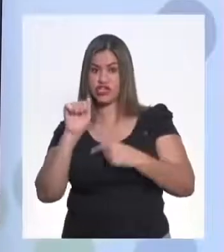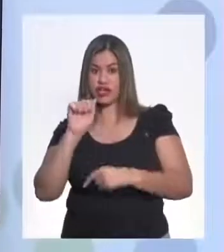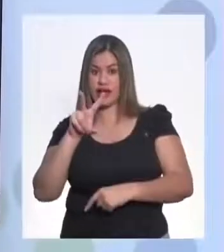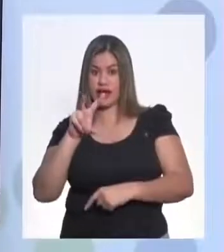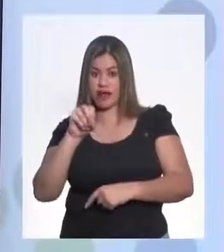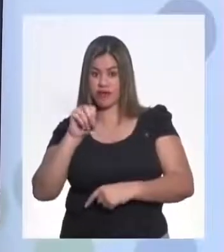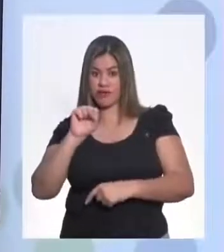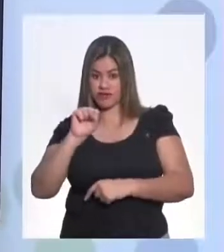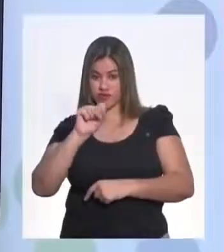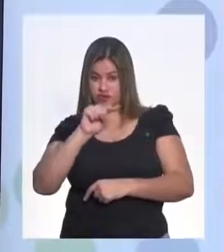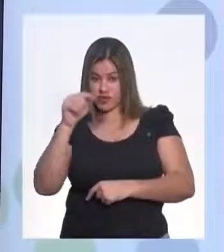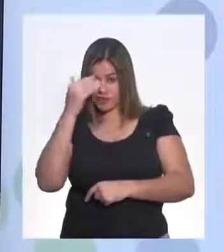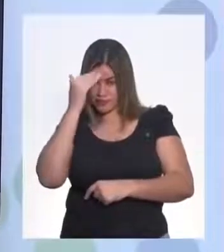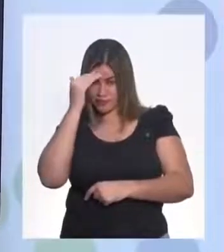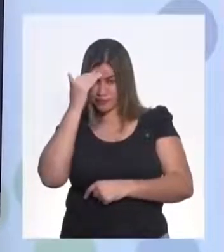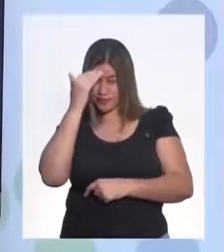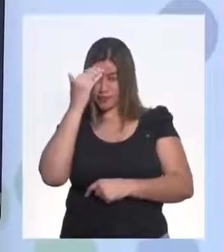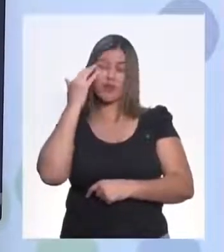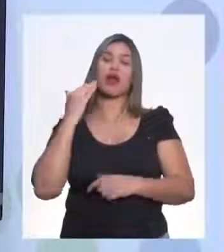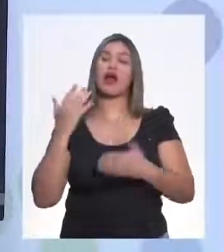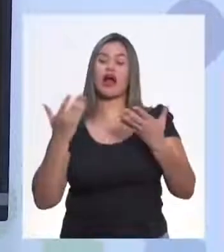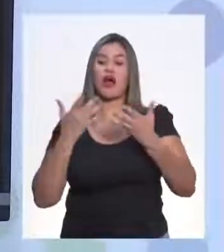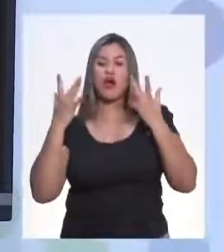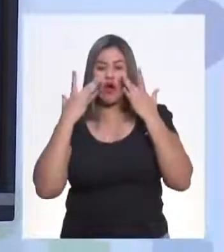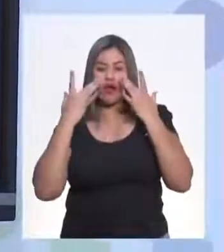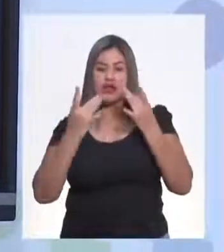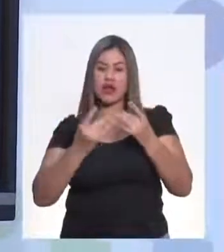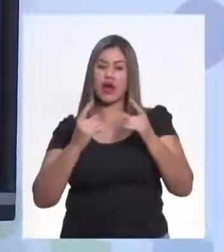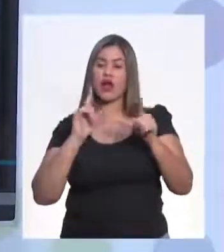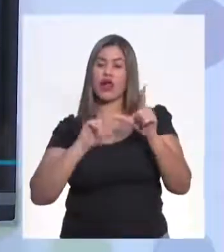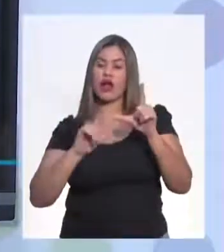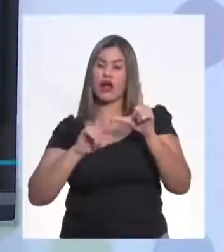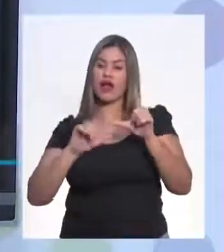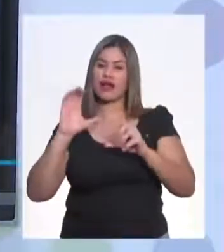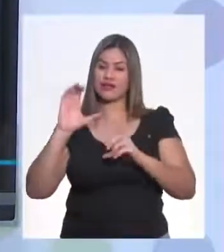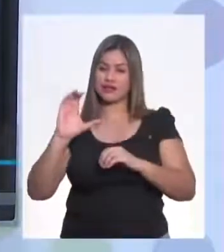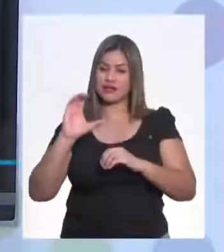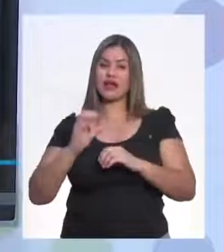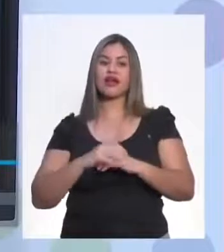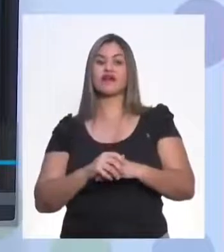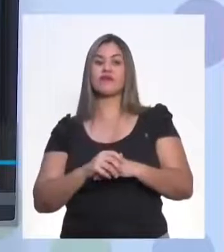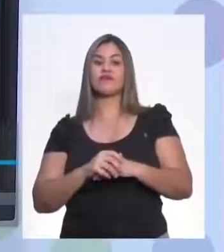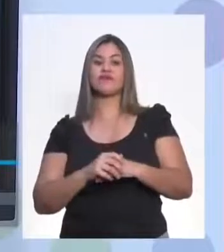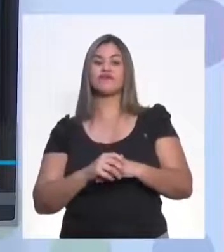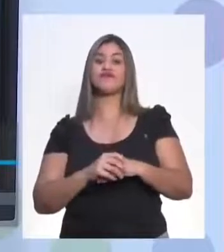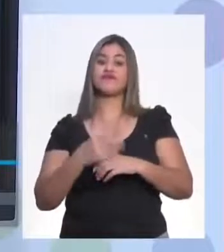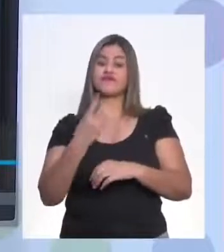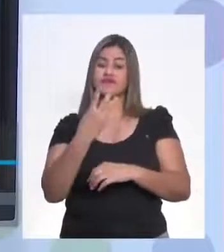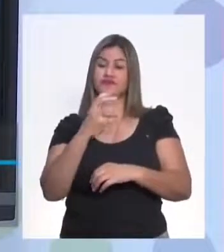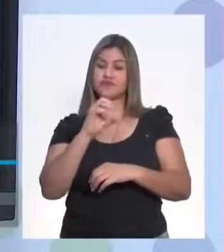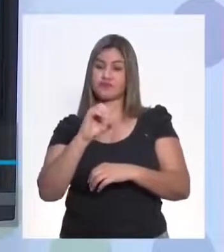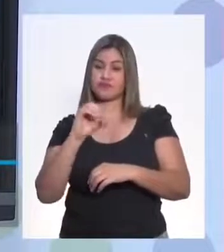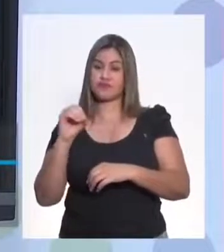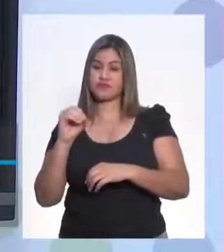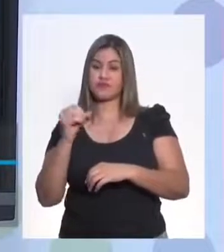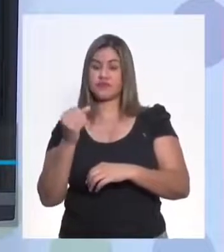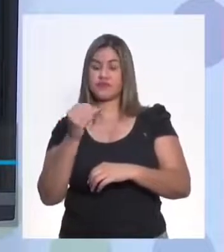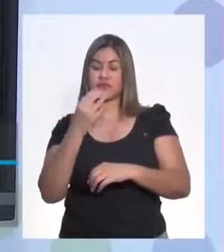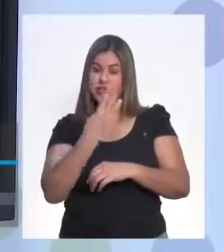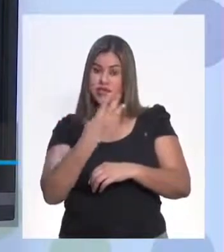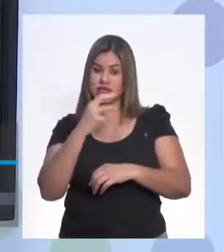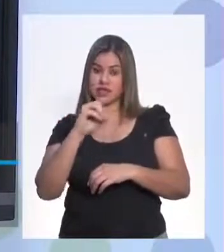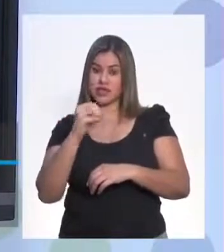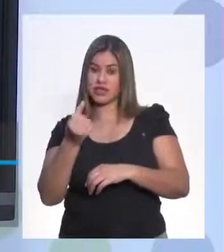Então, vamos lá. Letra C, concentração. Aqui nós temos 306